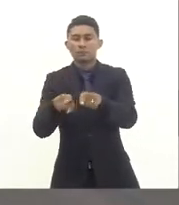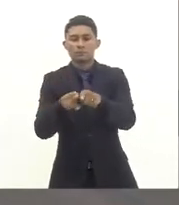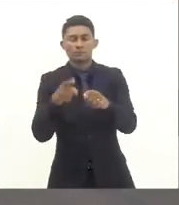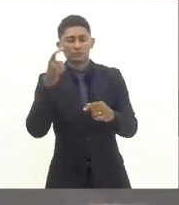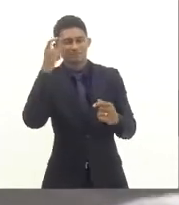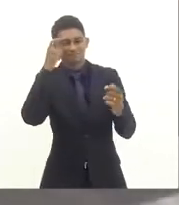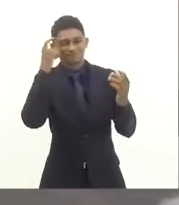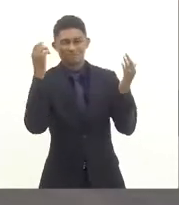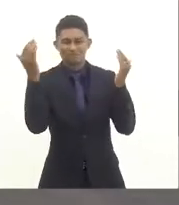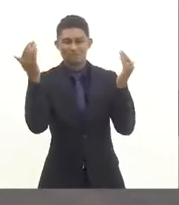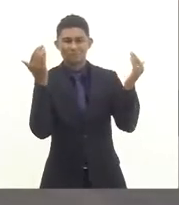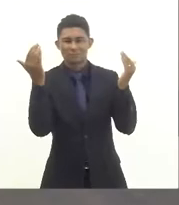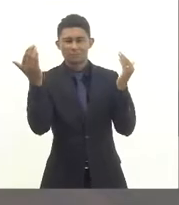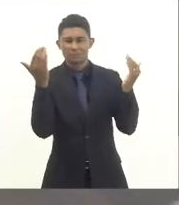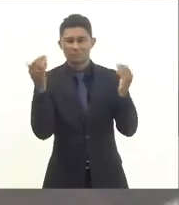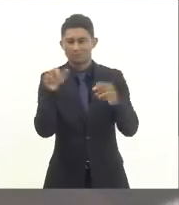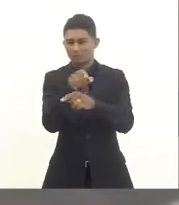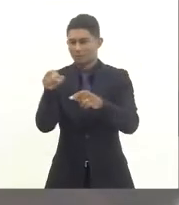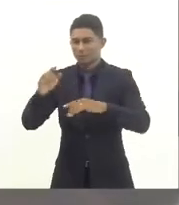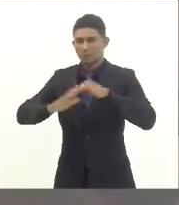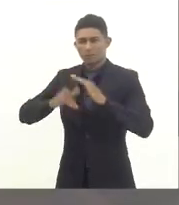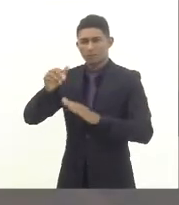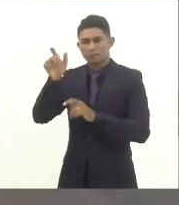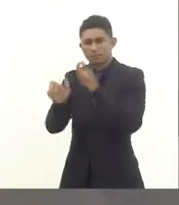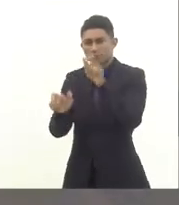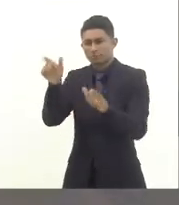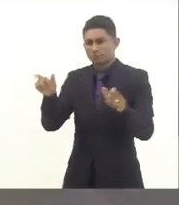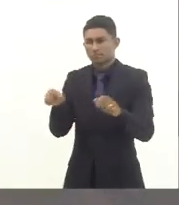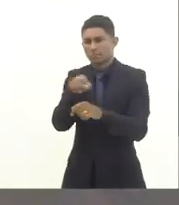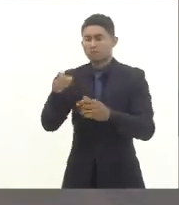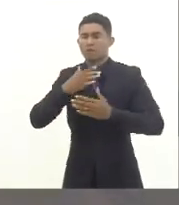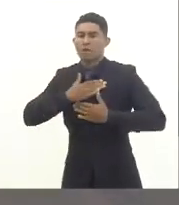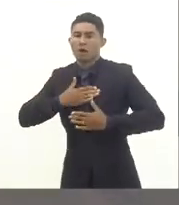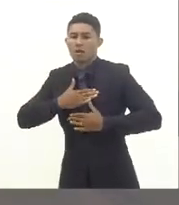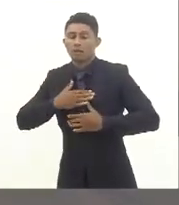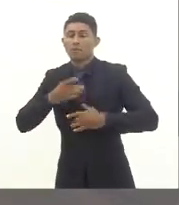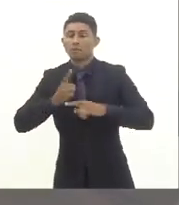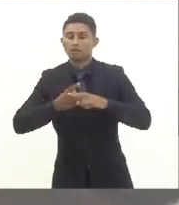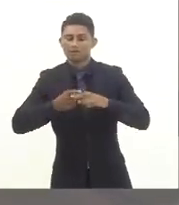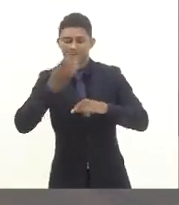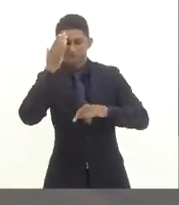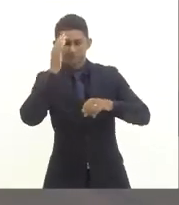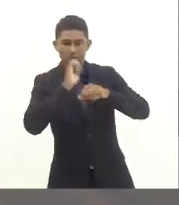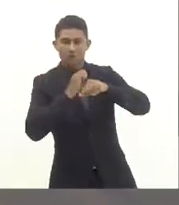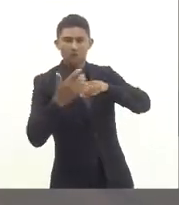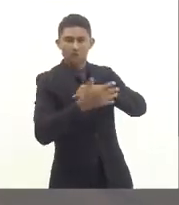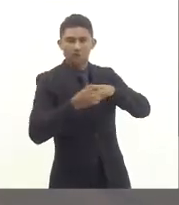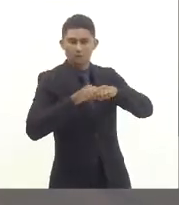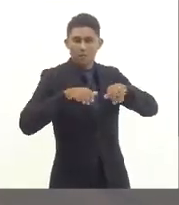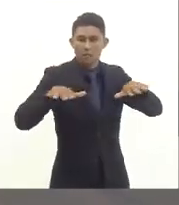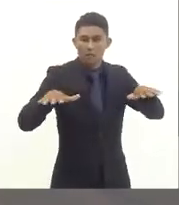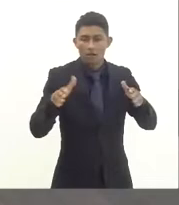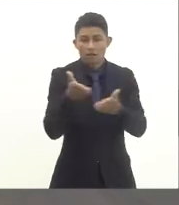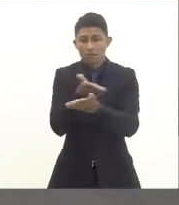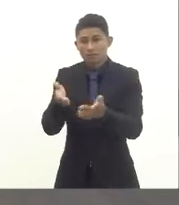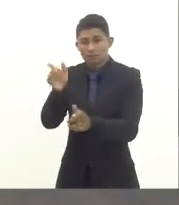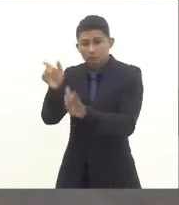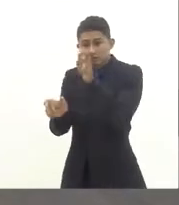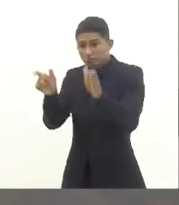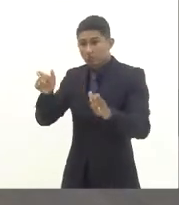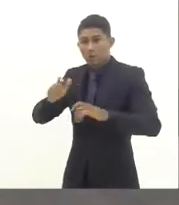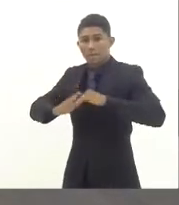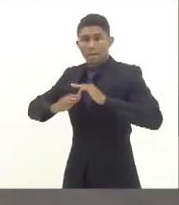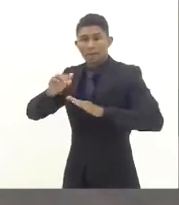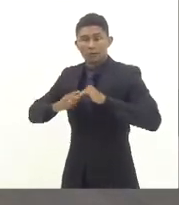ocupacionais a gente se entende né nesse período de pandemia é esse profissionais também como